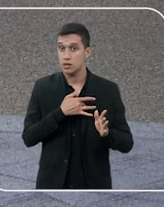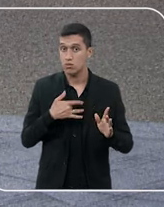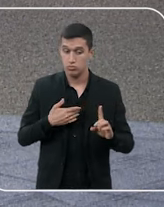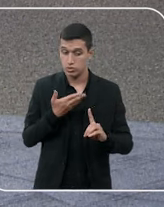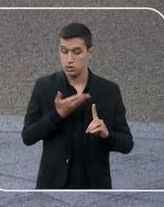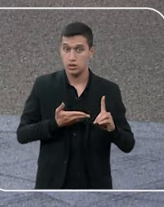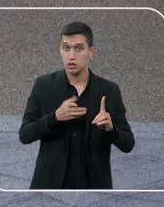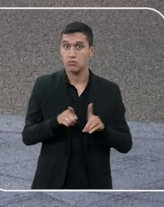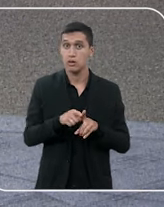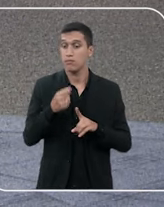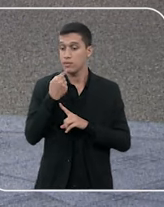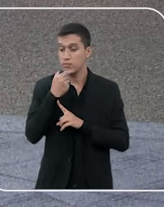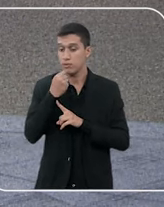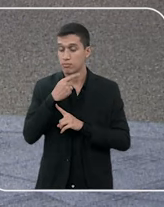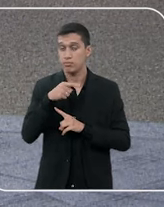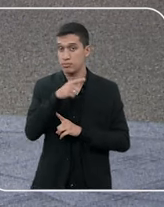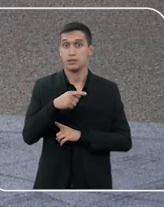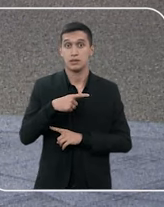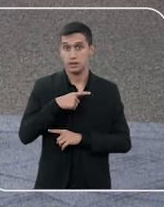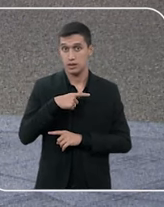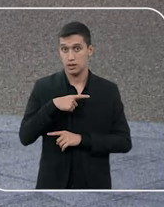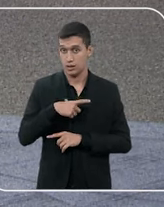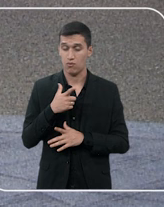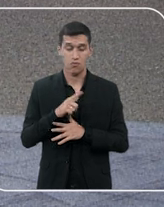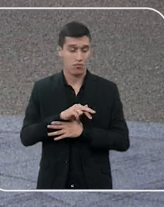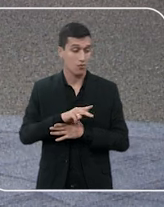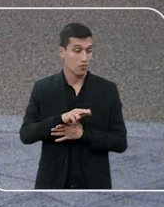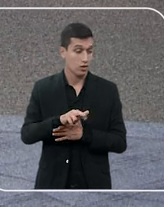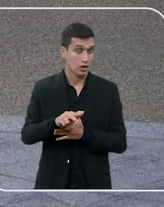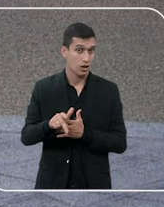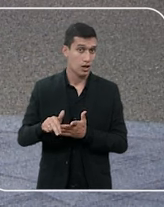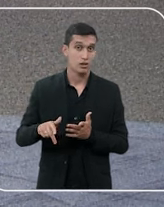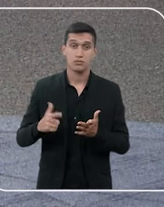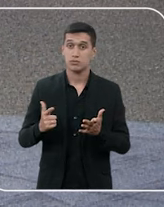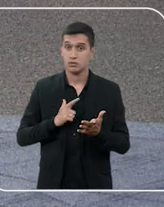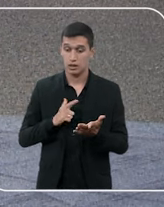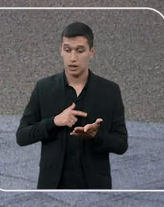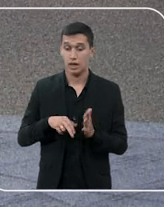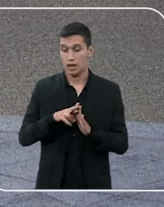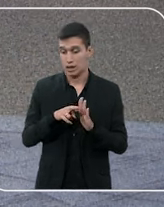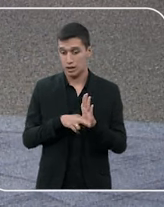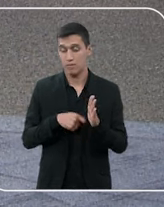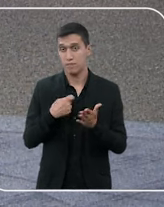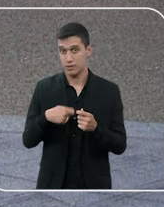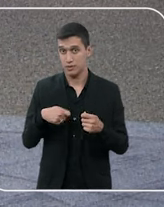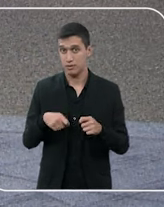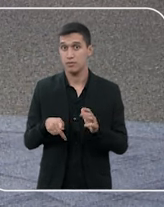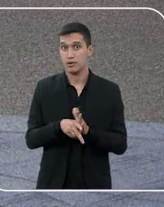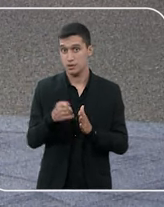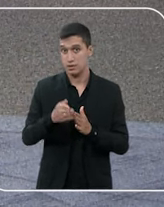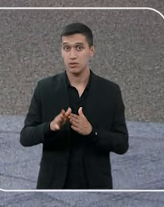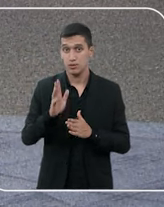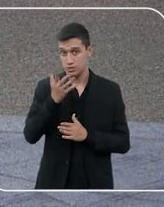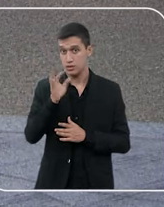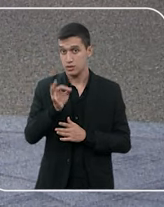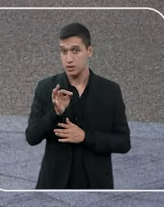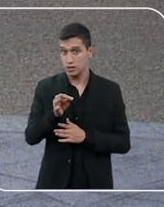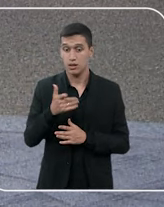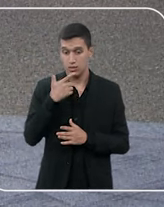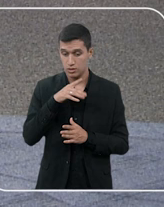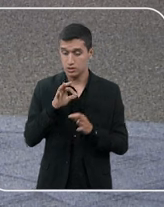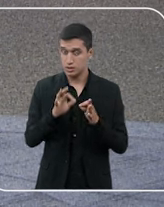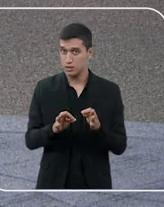paciente, o medicamento que ele toma, enfim, é uma gama de itens, né, ou de requisitos para que isso ocorra, né? Que o bom resultado